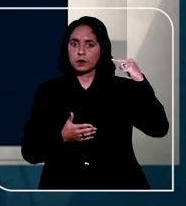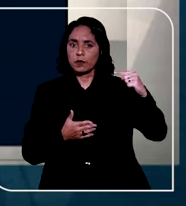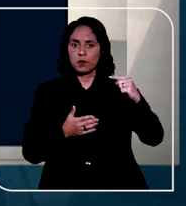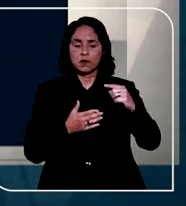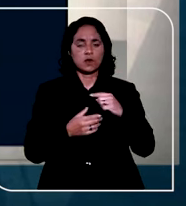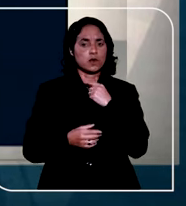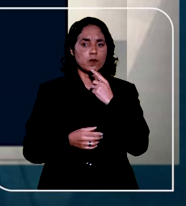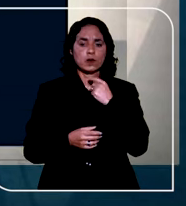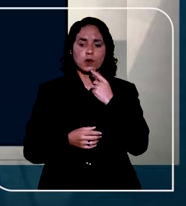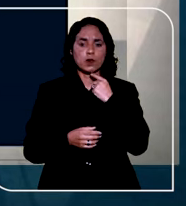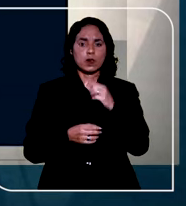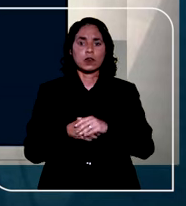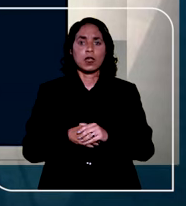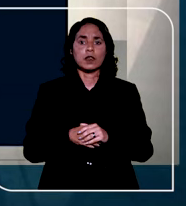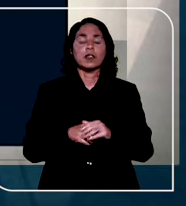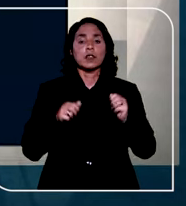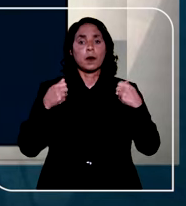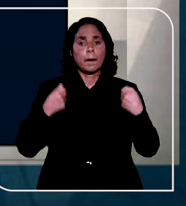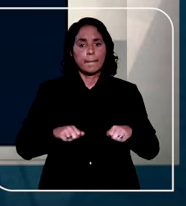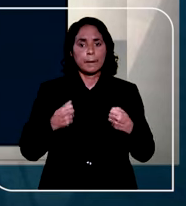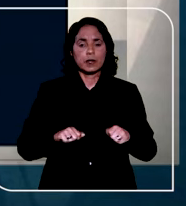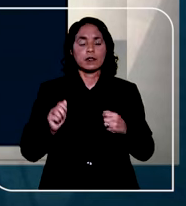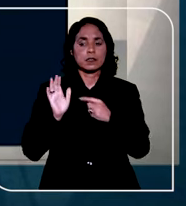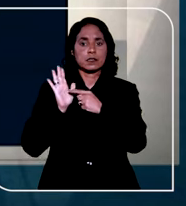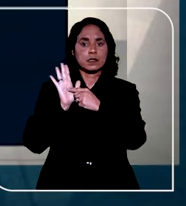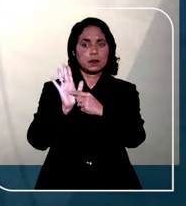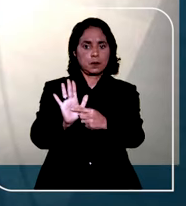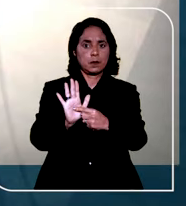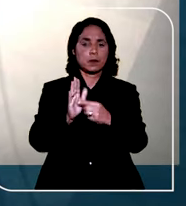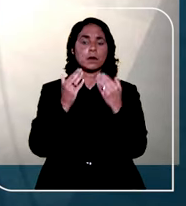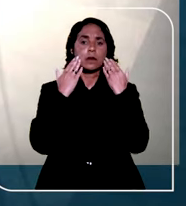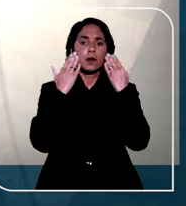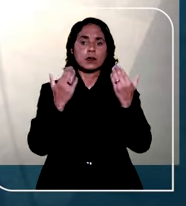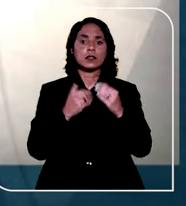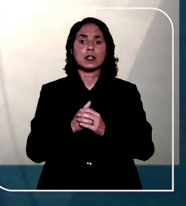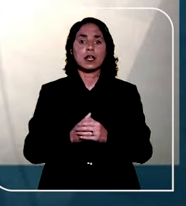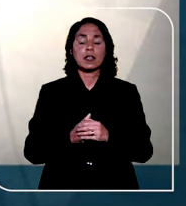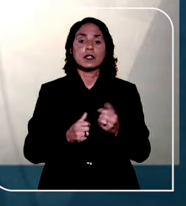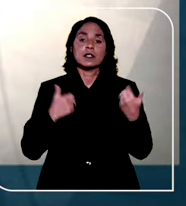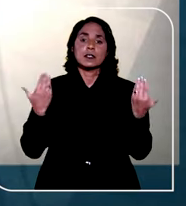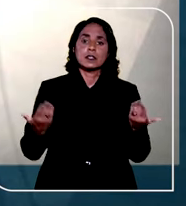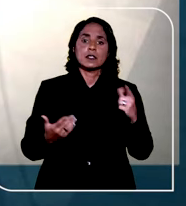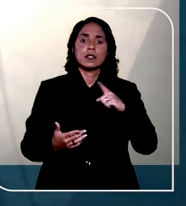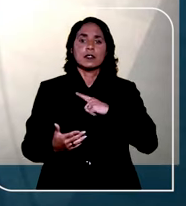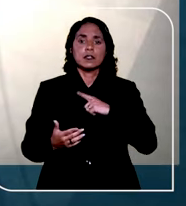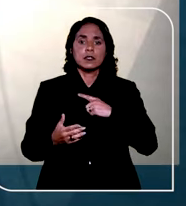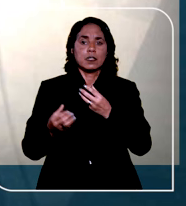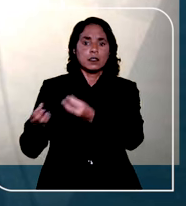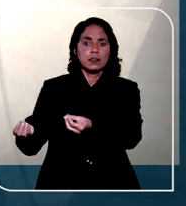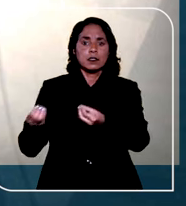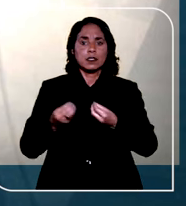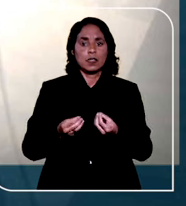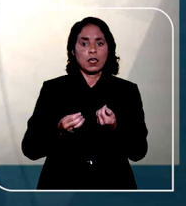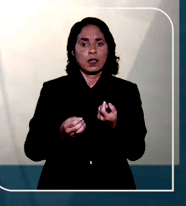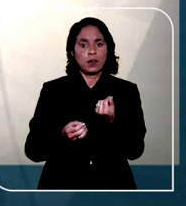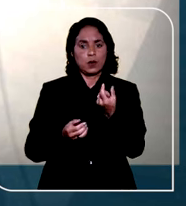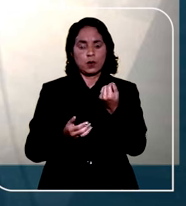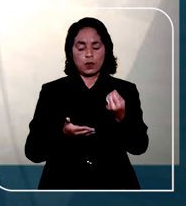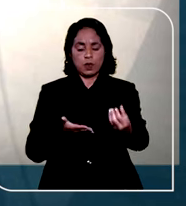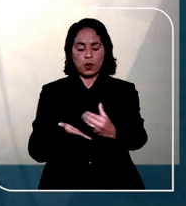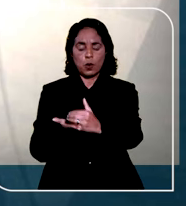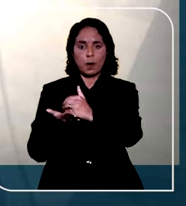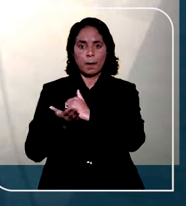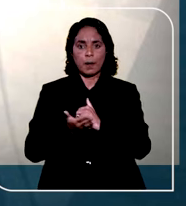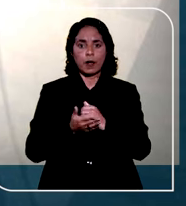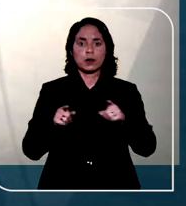presumidos devendo ser cabalmente demonstrados se houver a alegação de que a devolução integral da quantia paga com